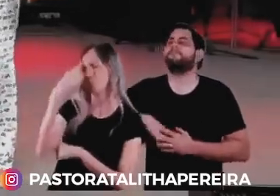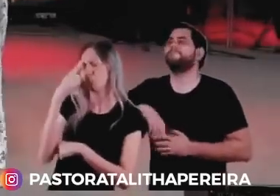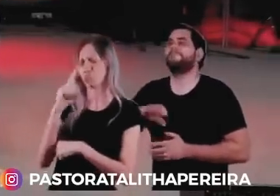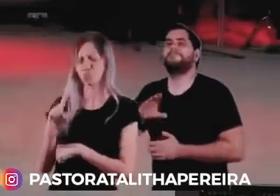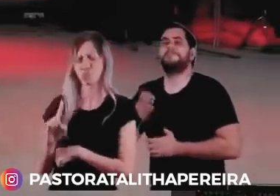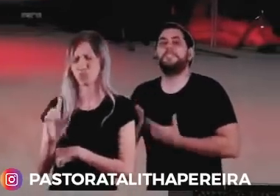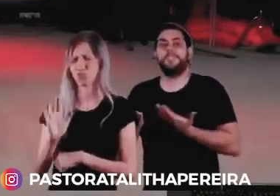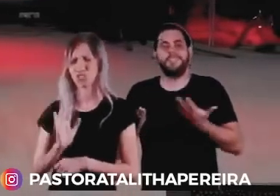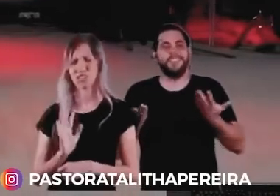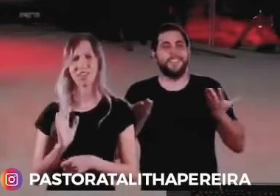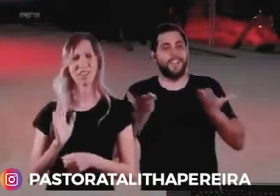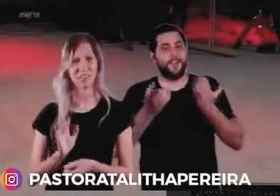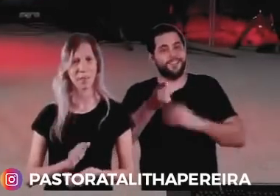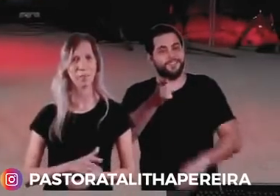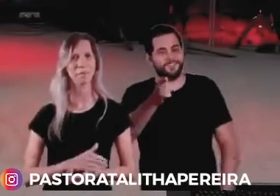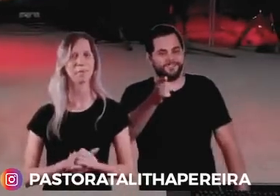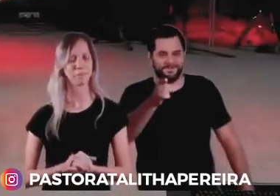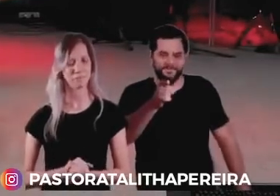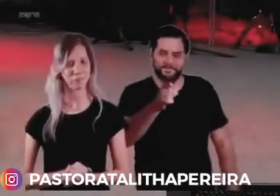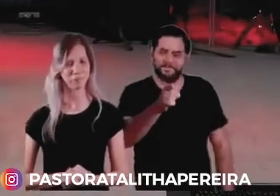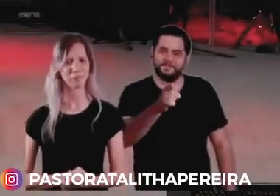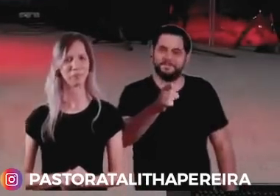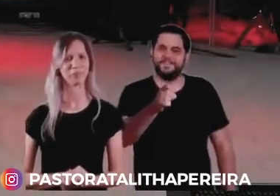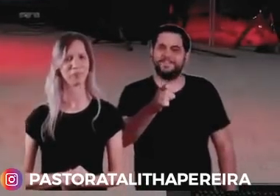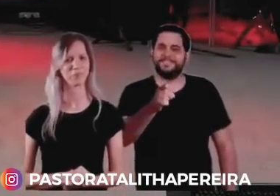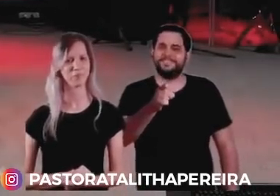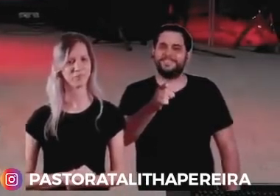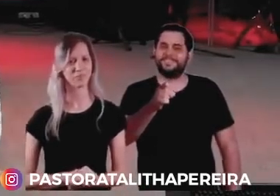E aí, meus queridos?